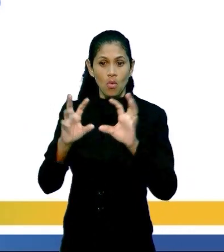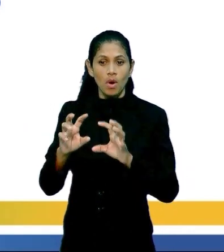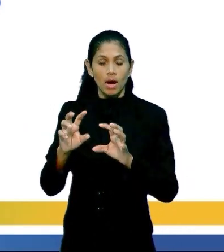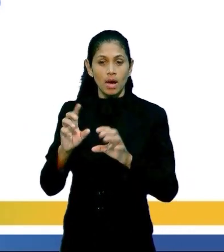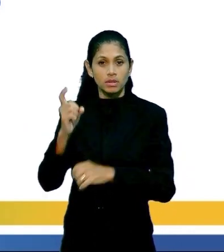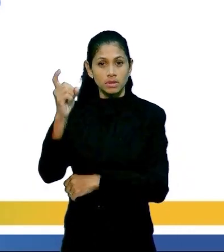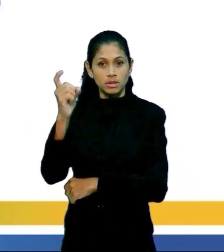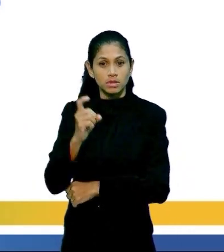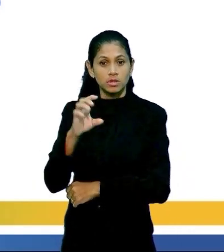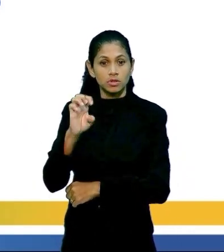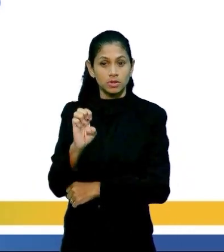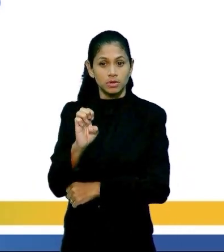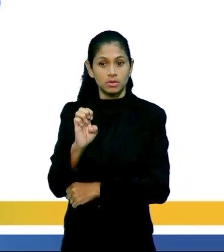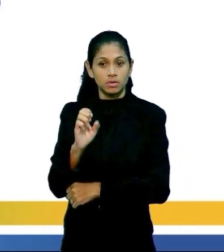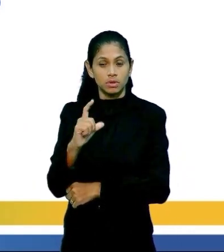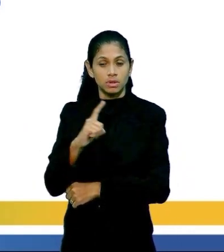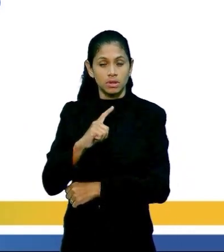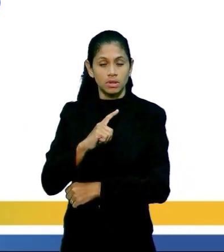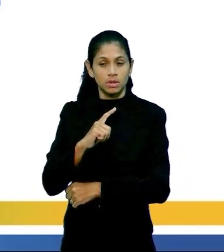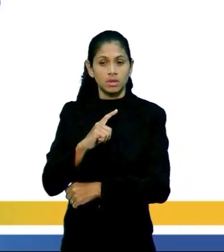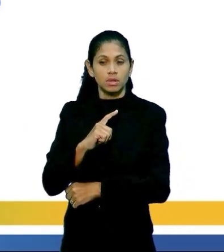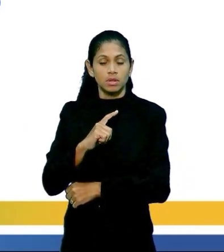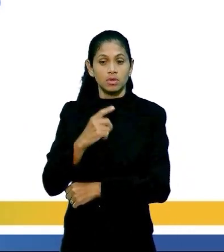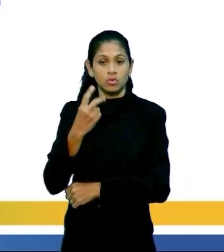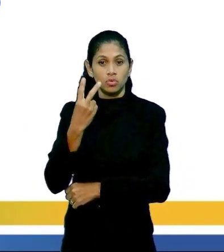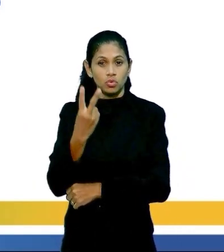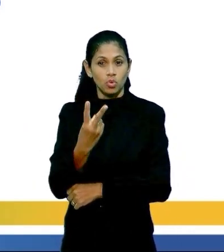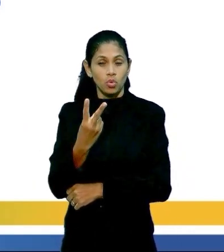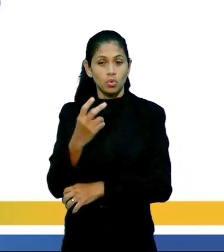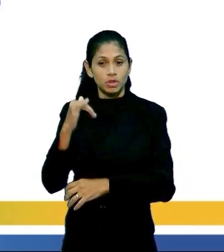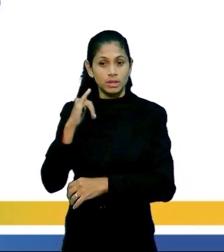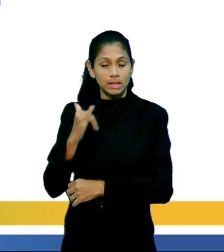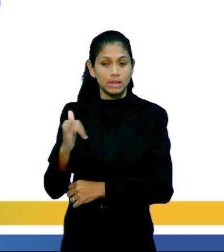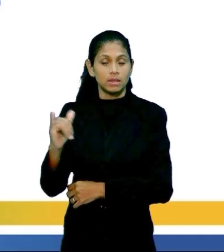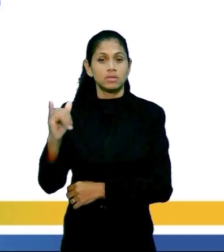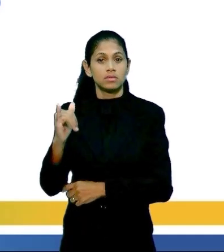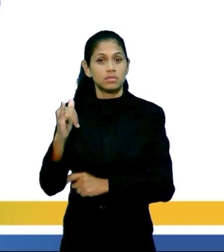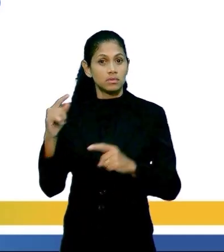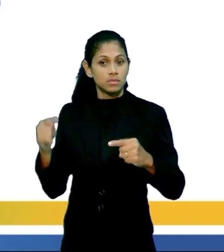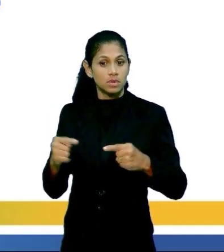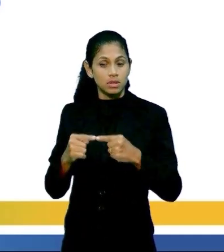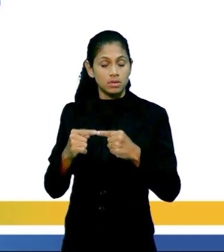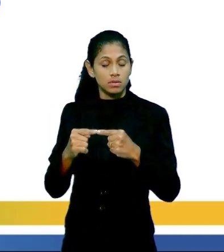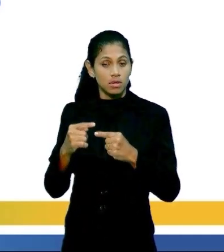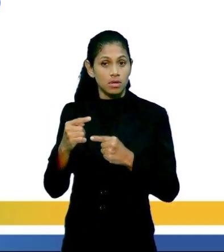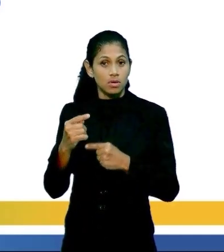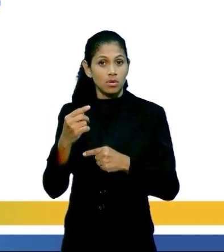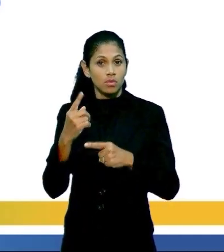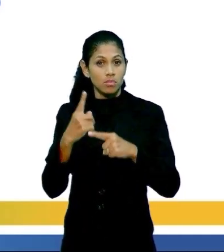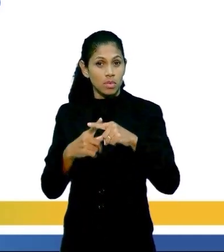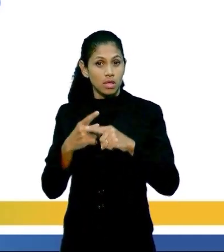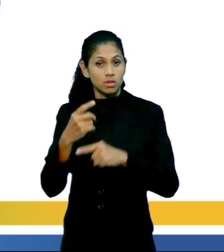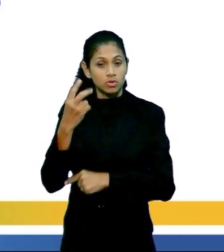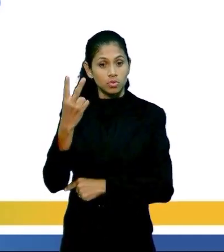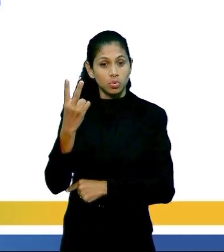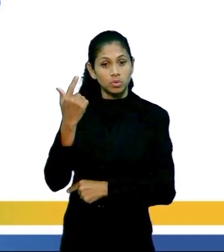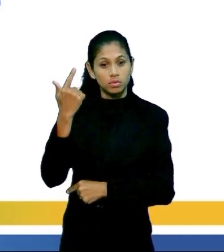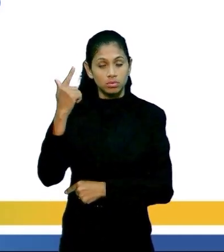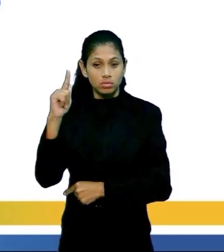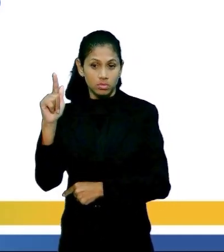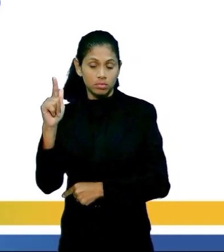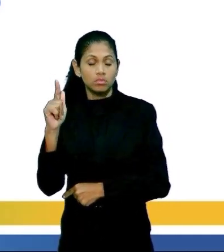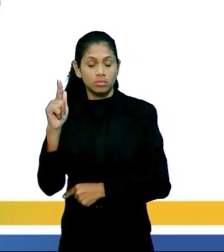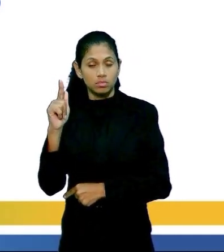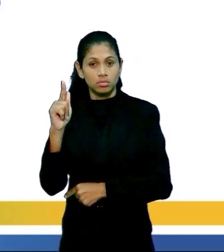contar. 2 da ligação, mais 2 da outra, 4. E mais 6 elétrons ao